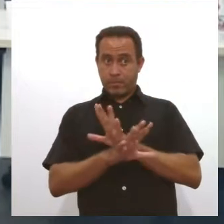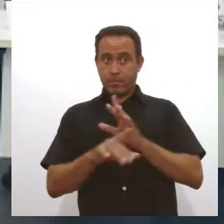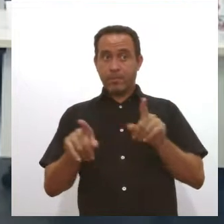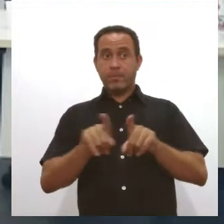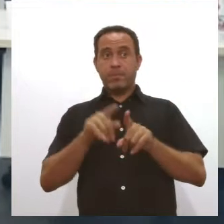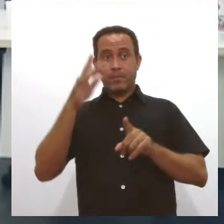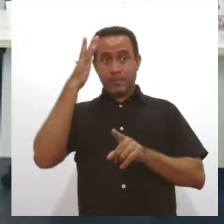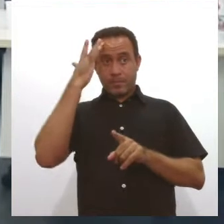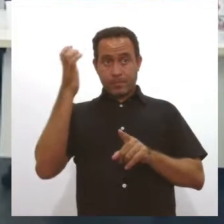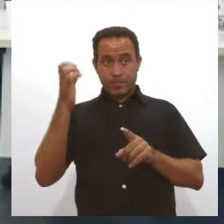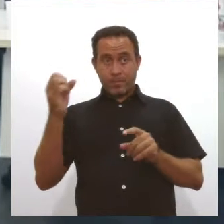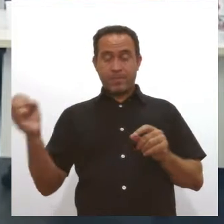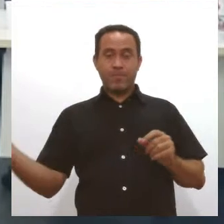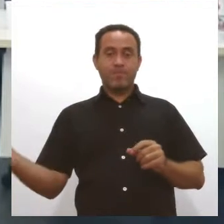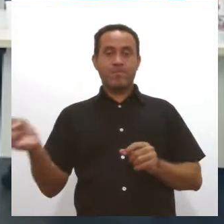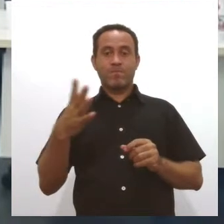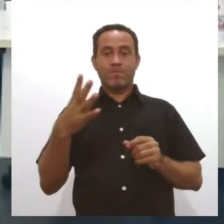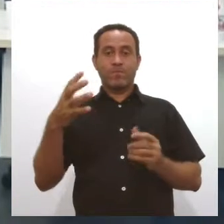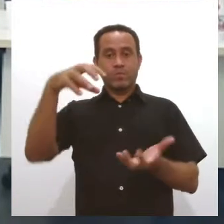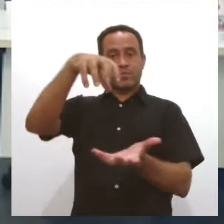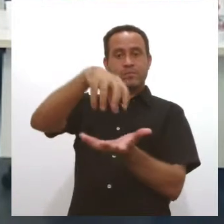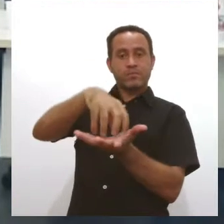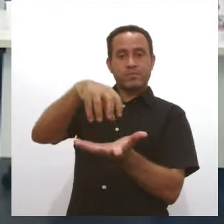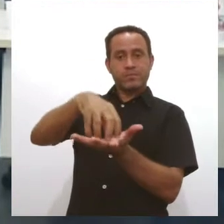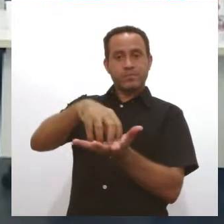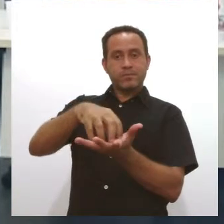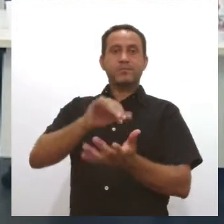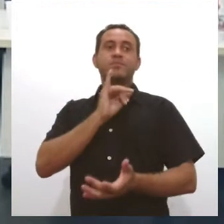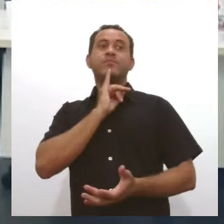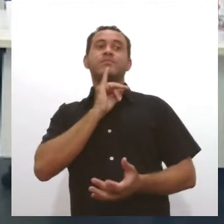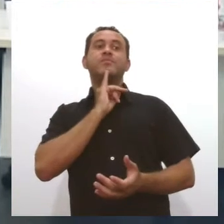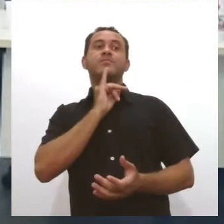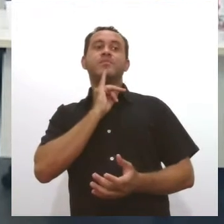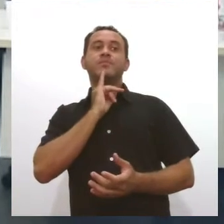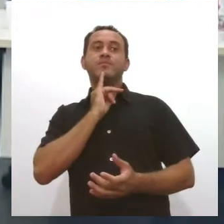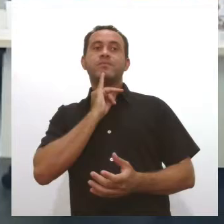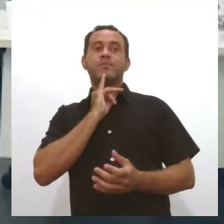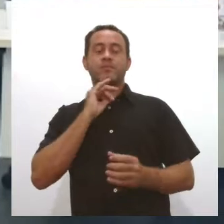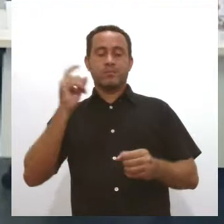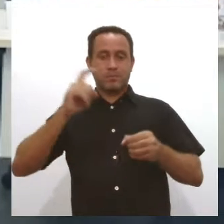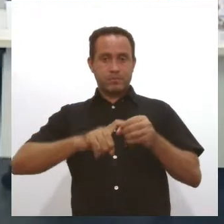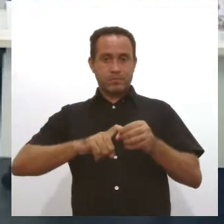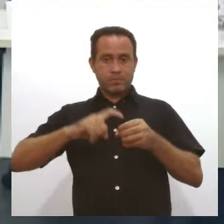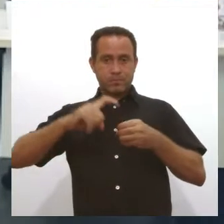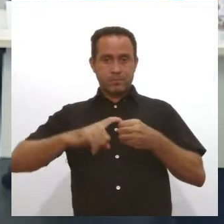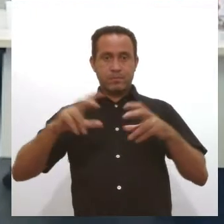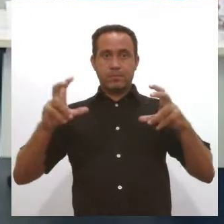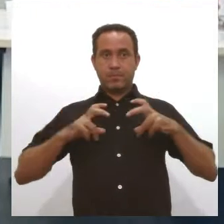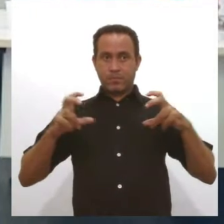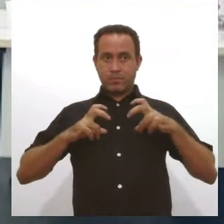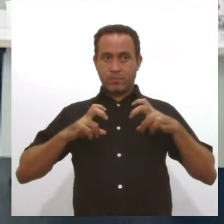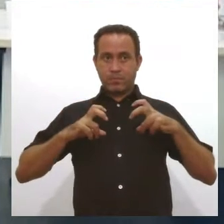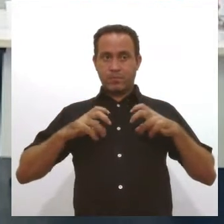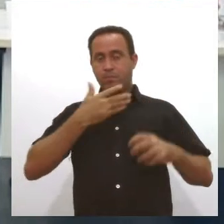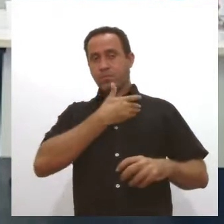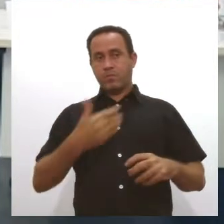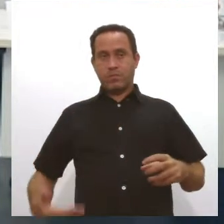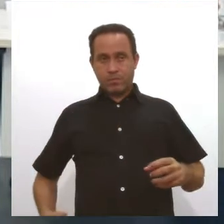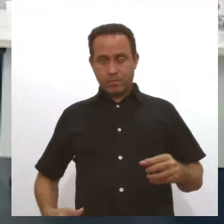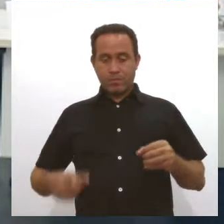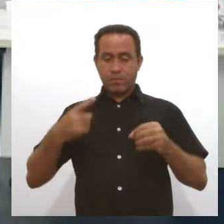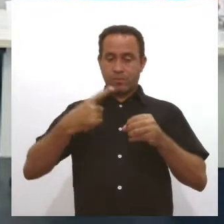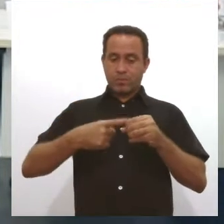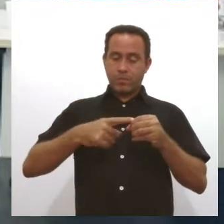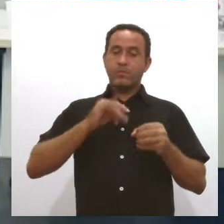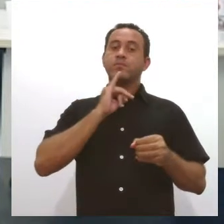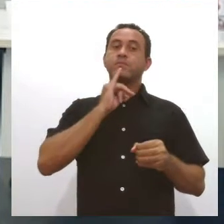será inaugurado o Centro de Abastecimento de Itabaiana. A obra é uma parceria público-privada e vai beneficiar tanto o município de Itabaiana